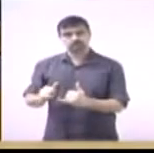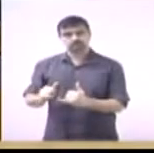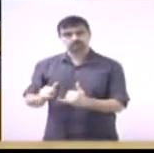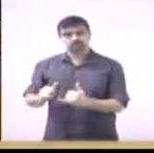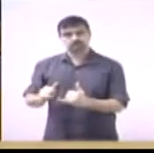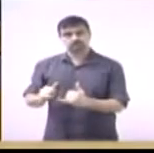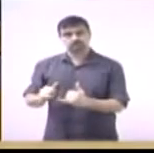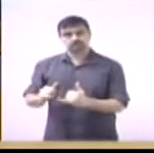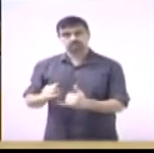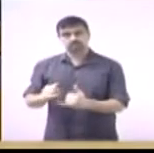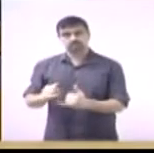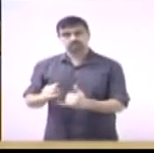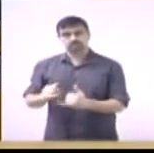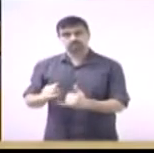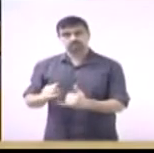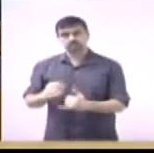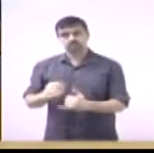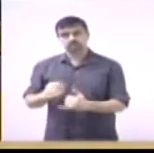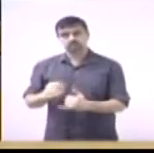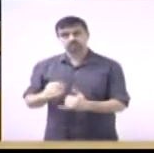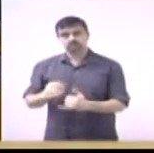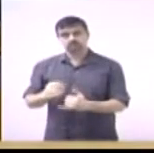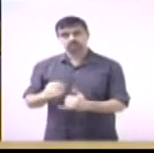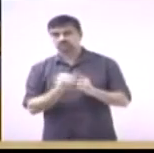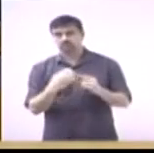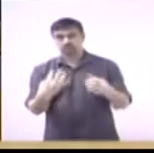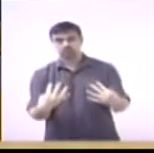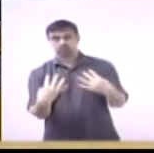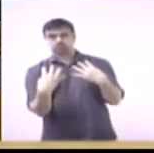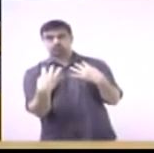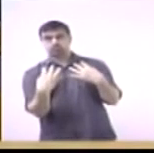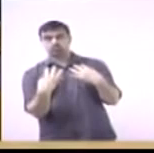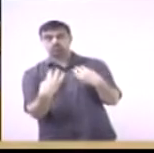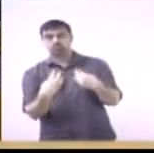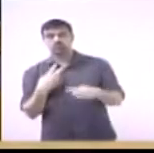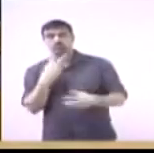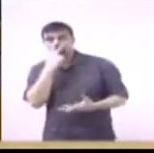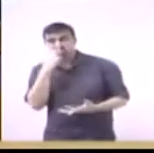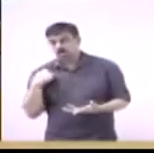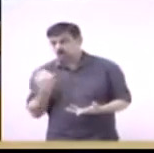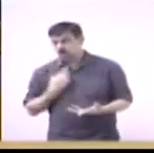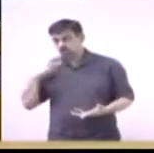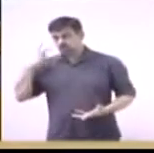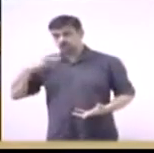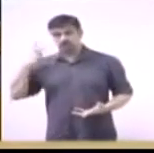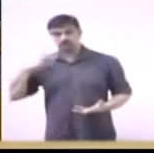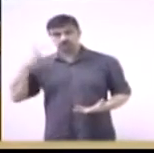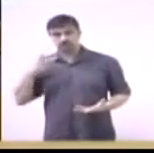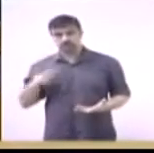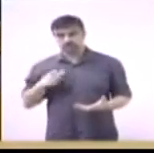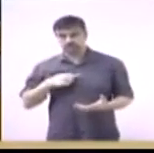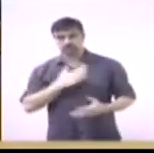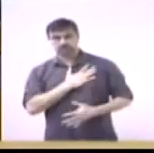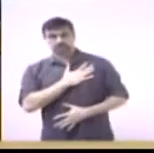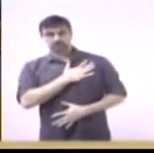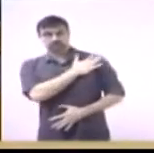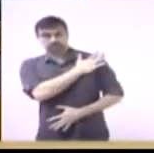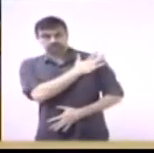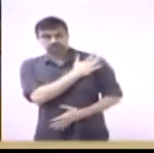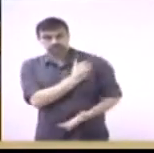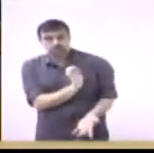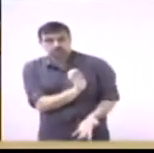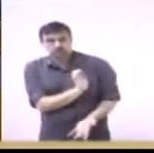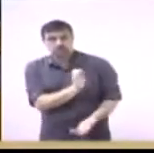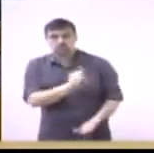nós é que ficamos expostos à sociedade, como se nós fôssemos pessoas que discriminam